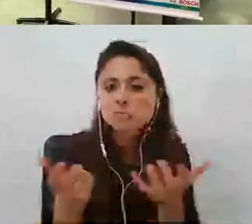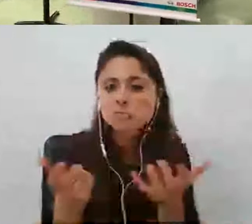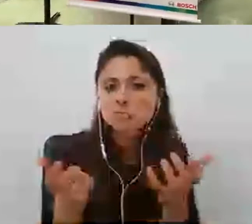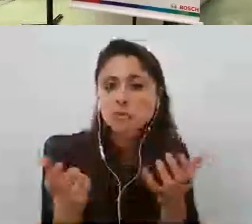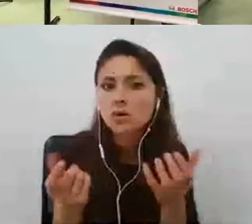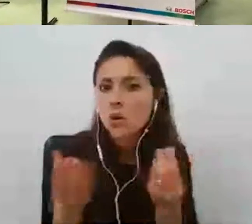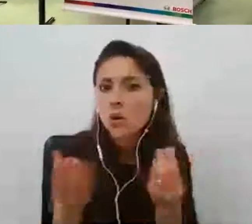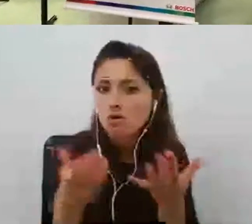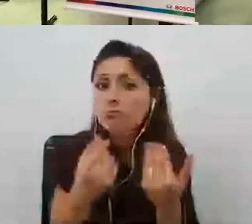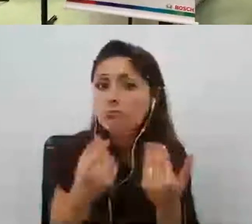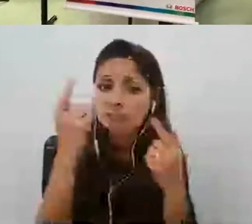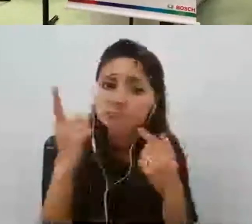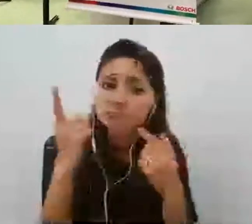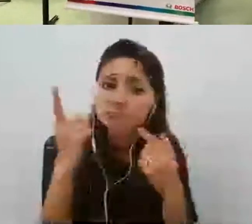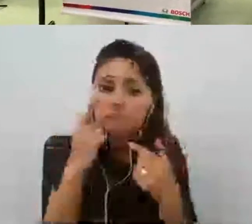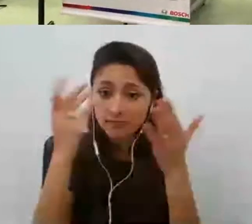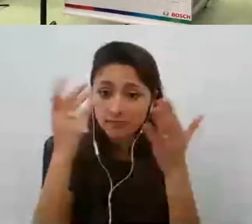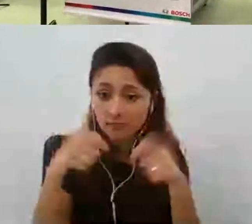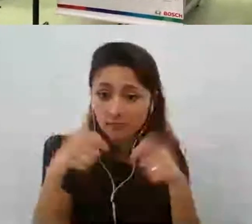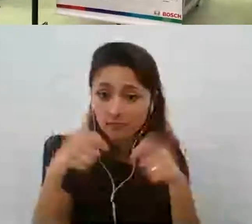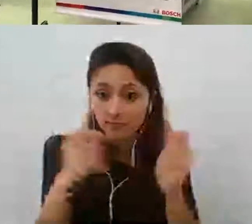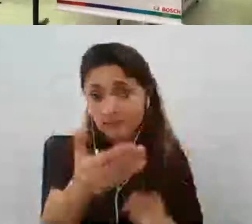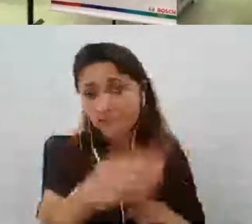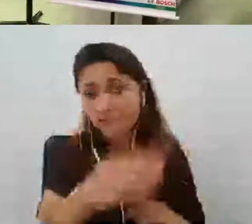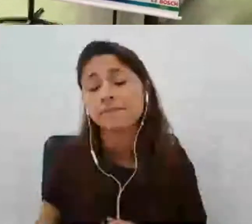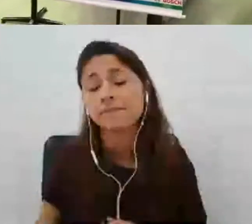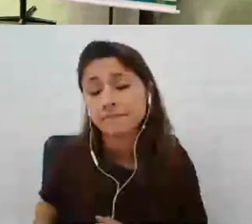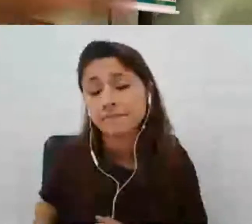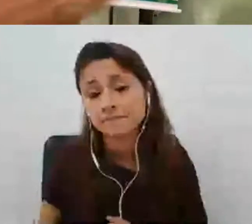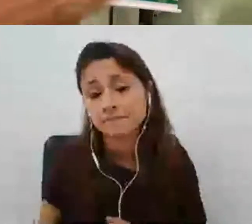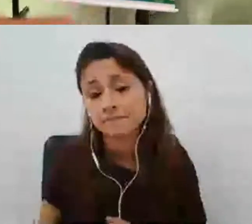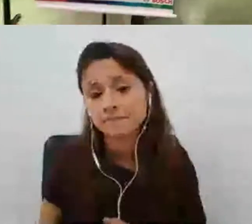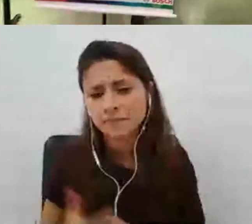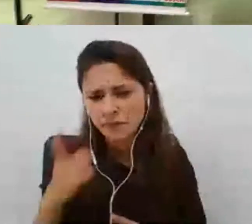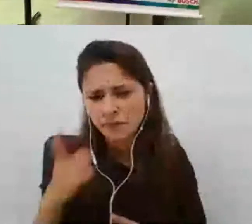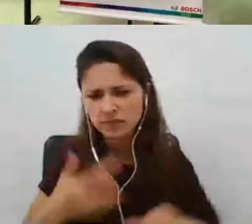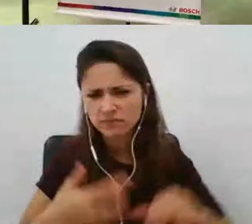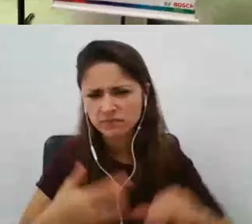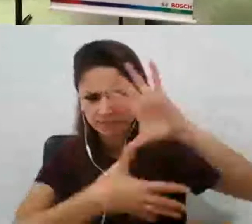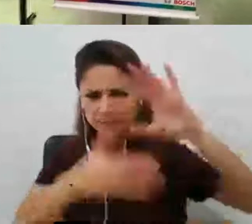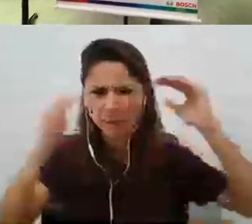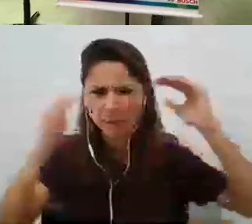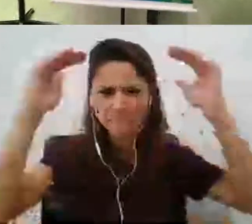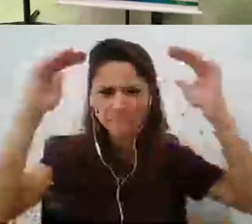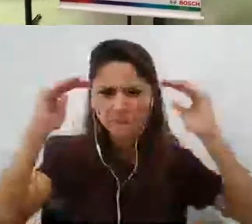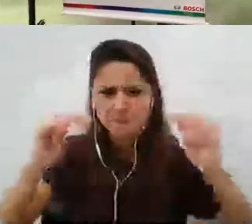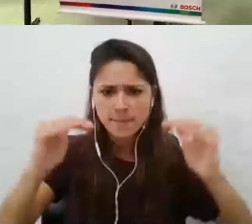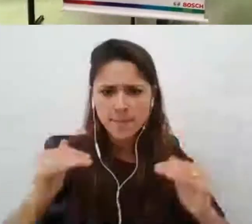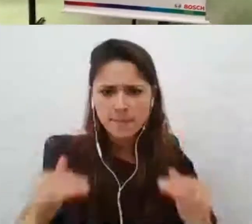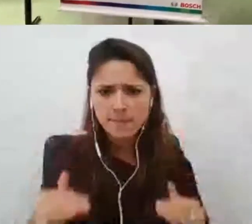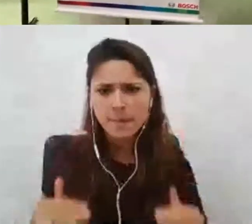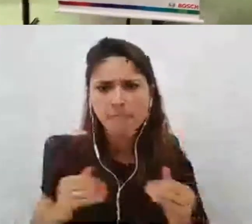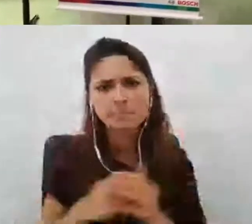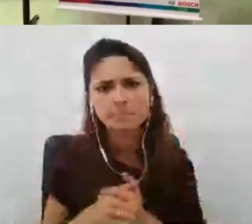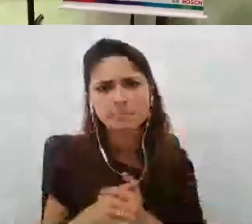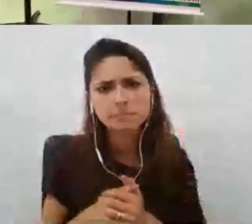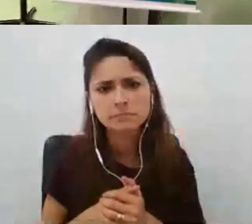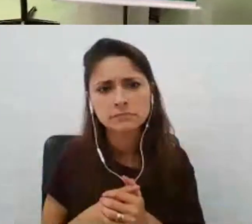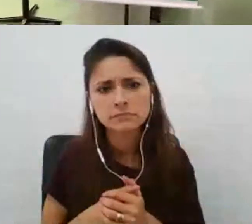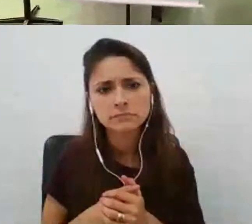aqui. Aqui a gente consegue ver um banner onde tem uma aplicação de